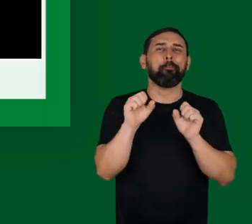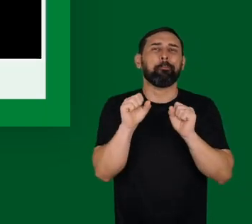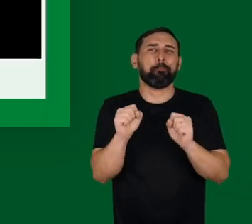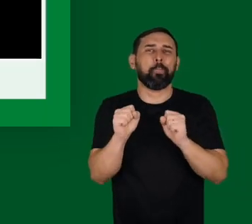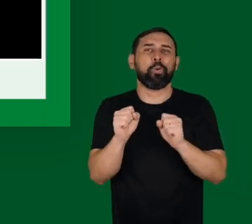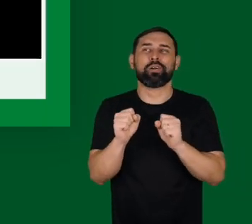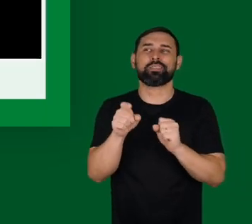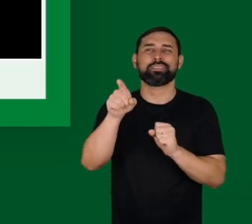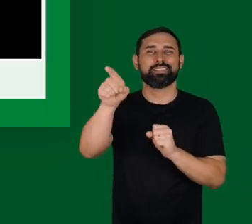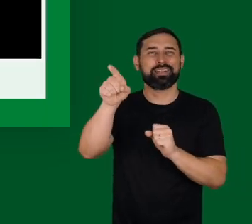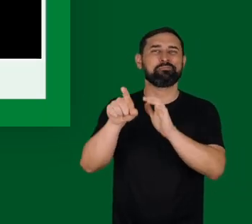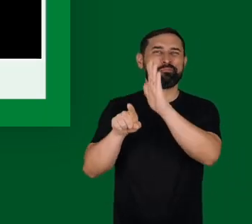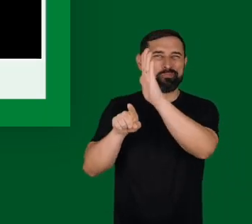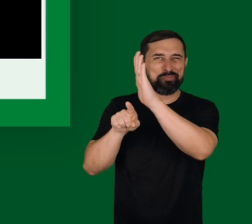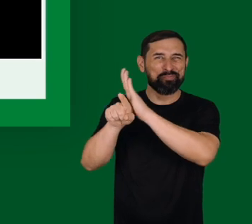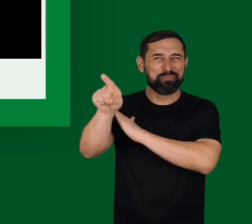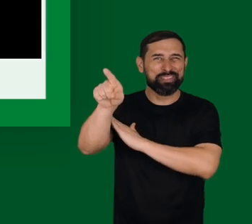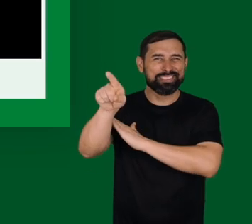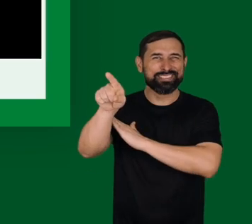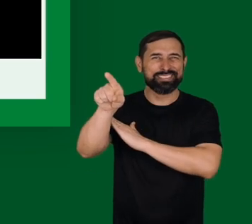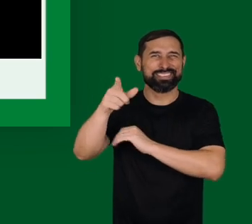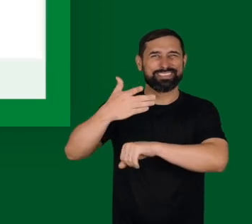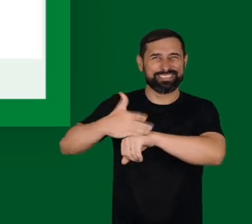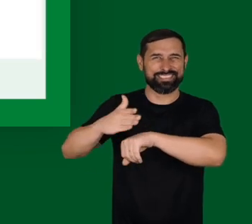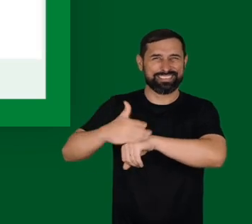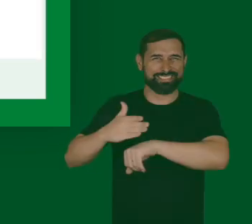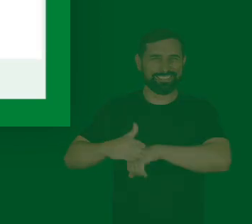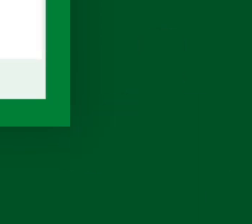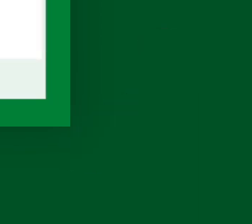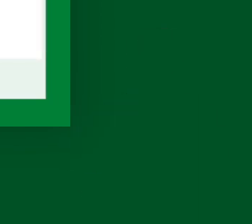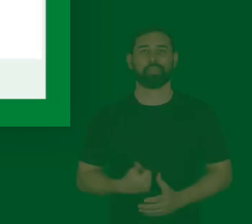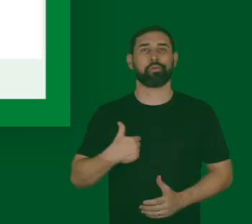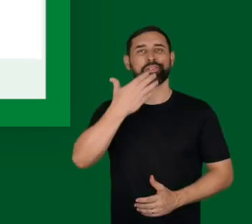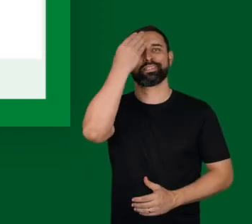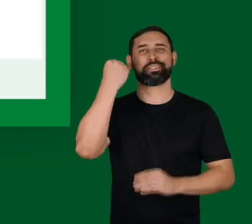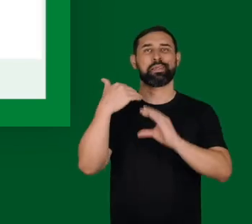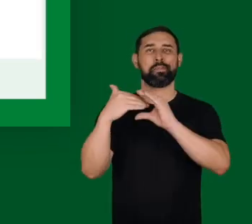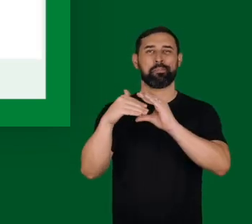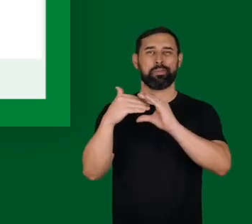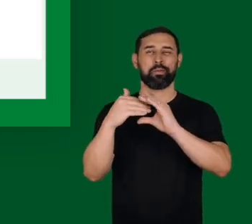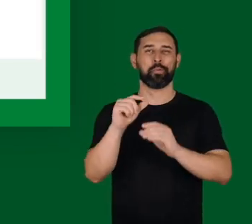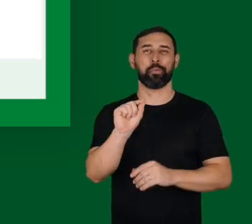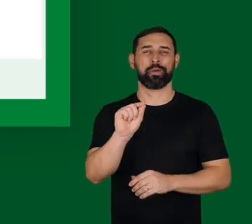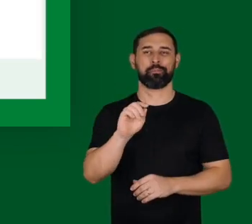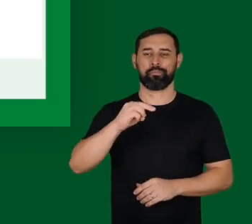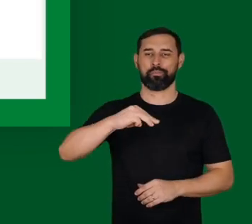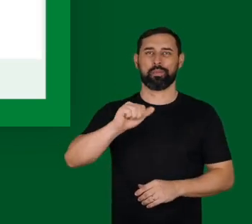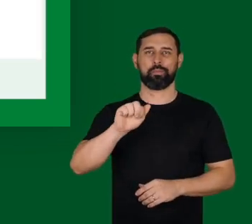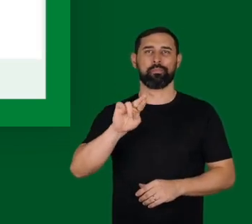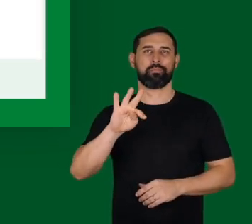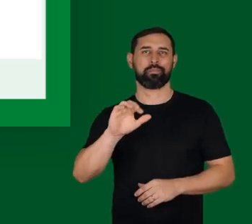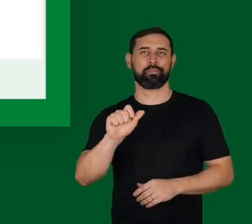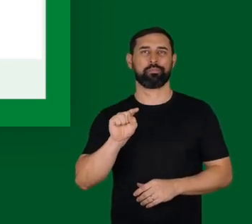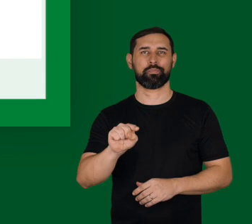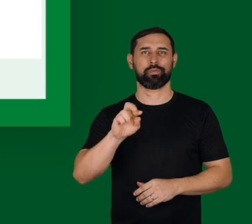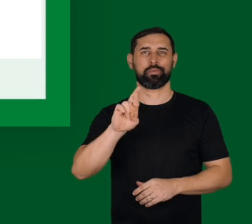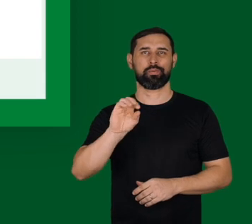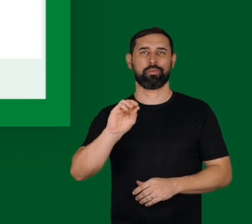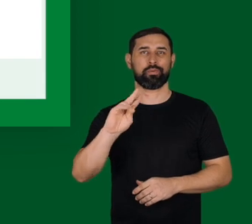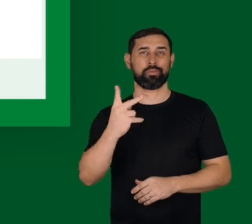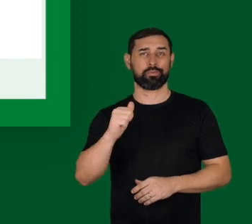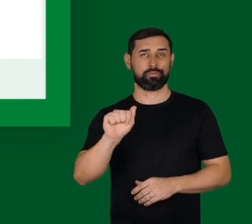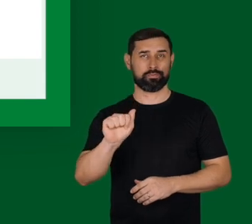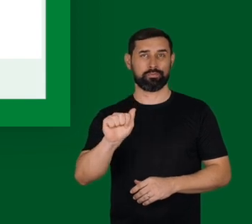de vocês, aproveitem e tirem todas as dúvidas que surgirem durante as partes práticas, tá bom? E fico